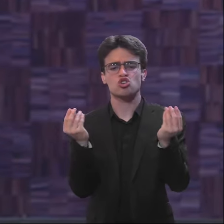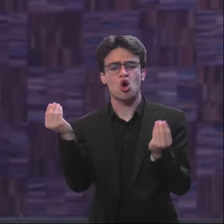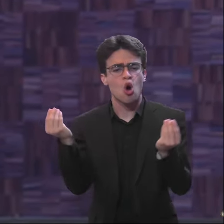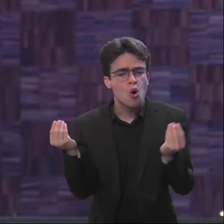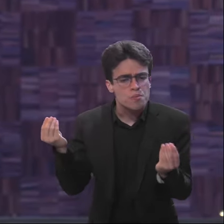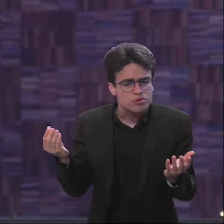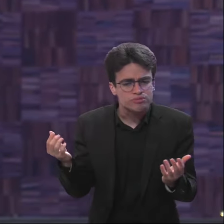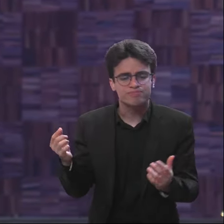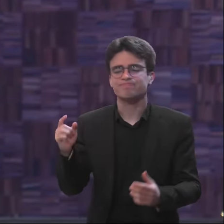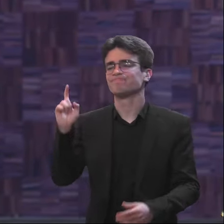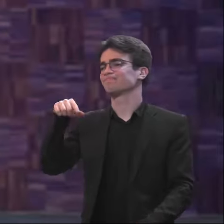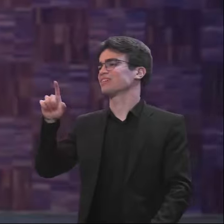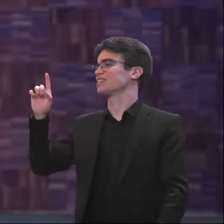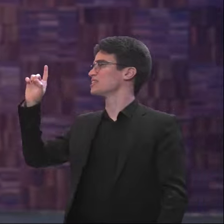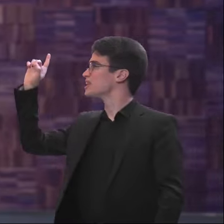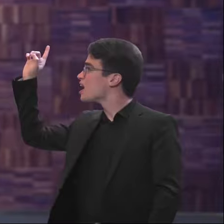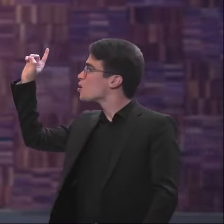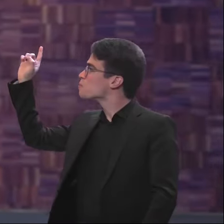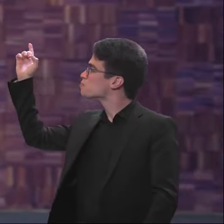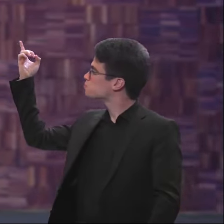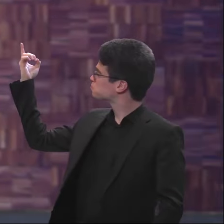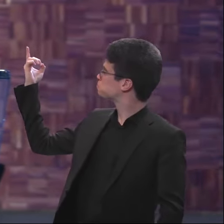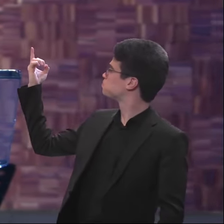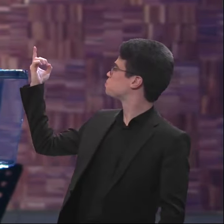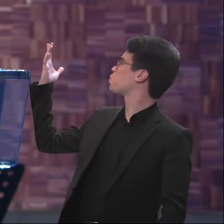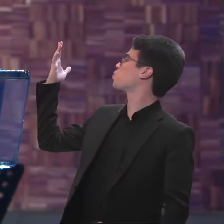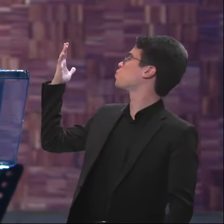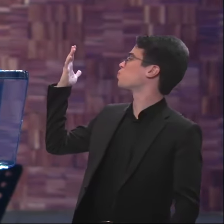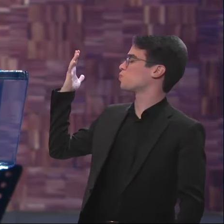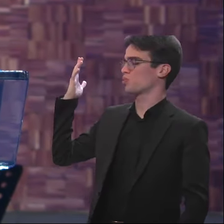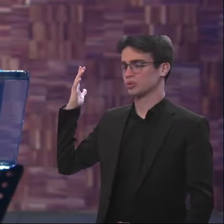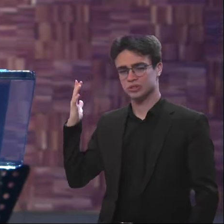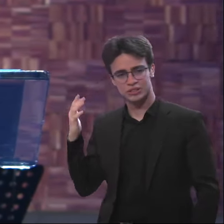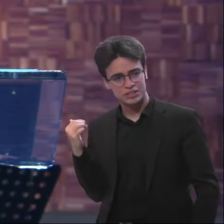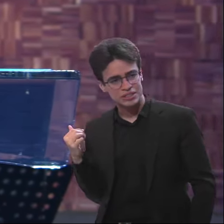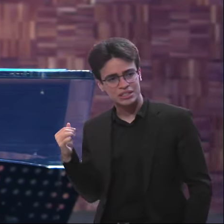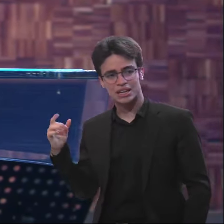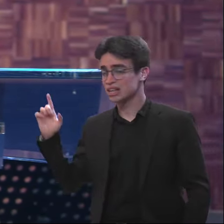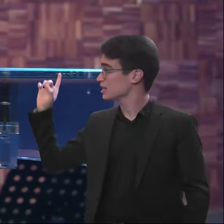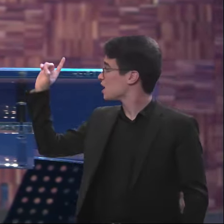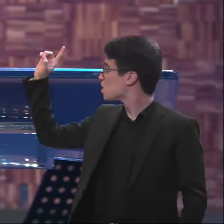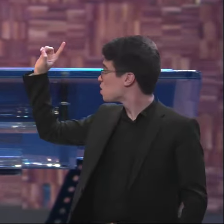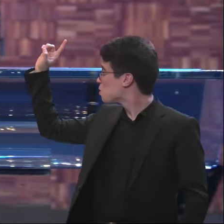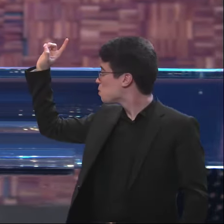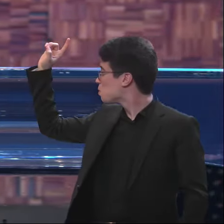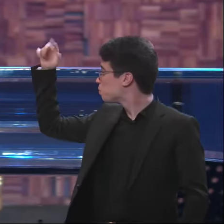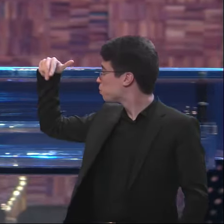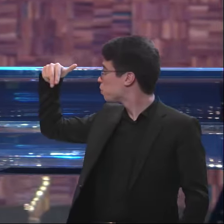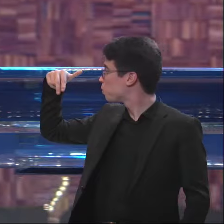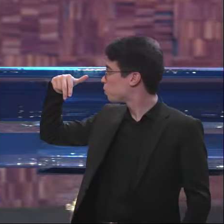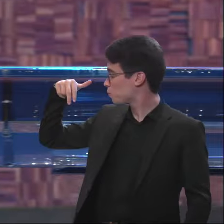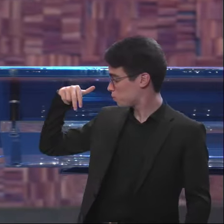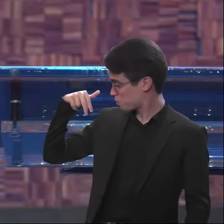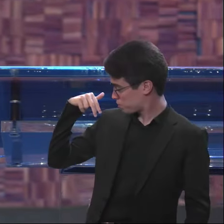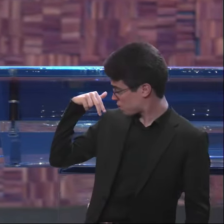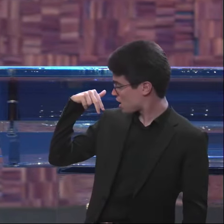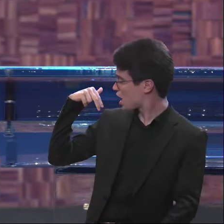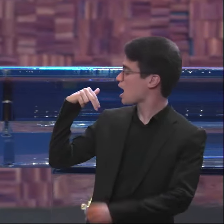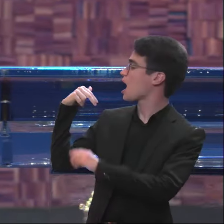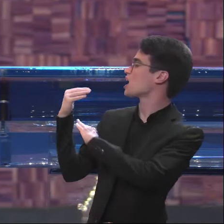Deus revelada. São os encontros com o Senhor que nos habilitam para vencer esse tipo